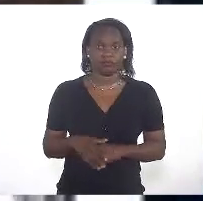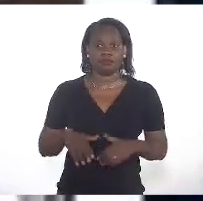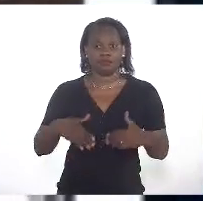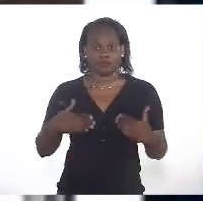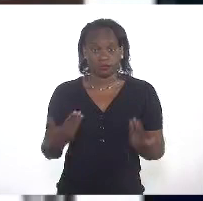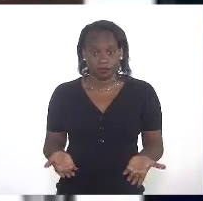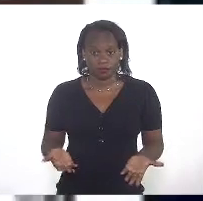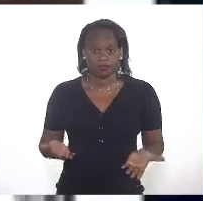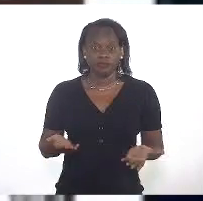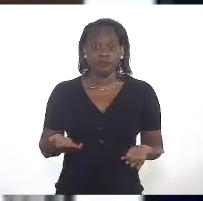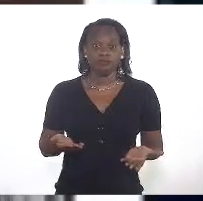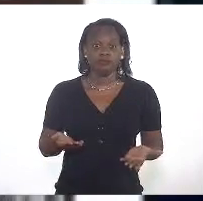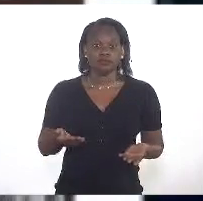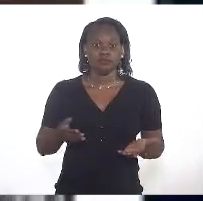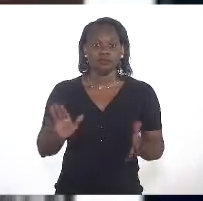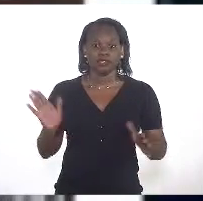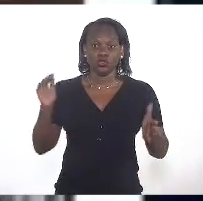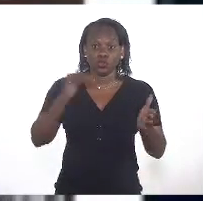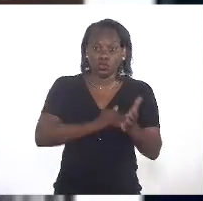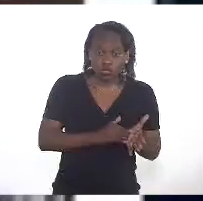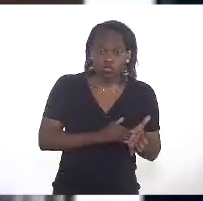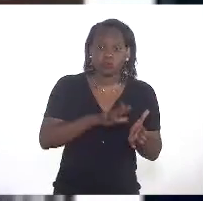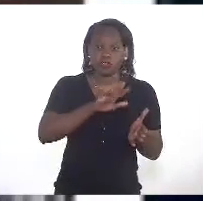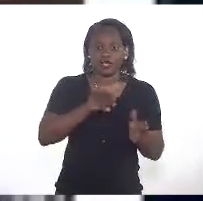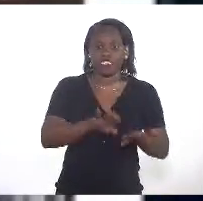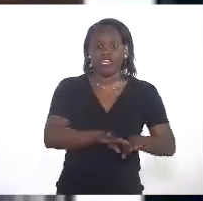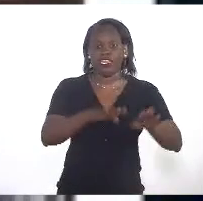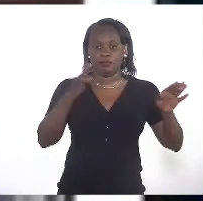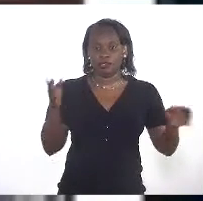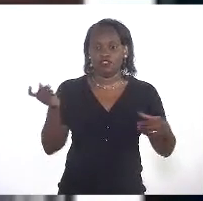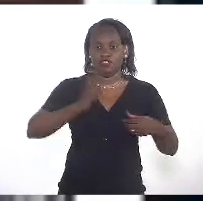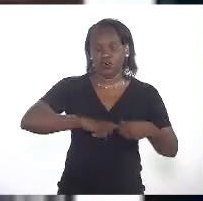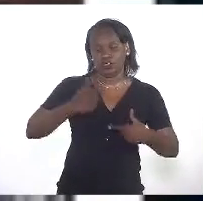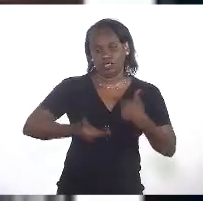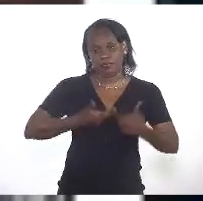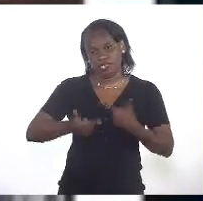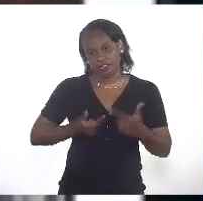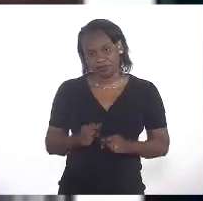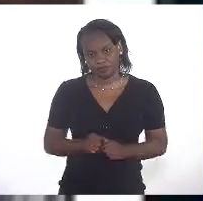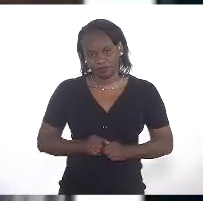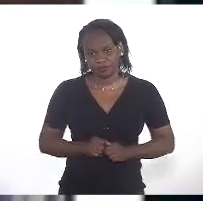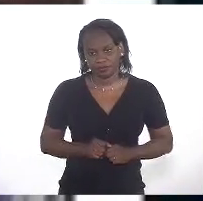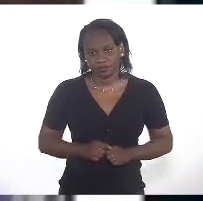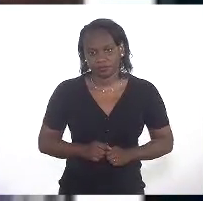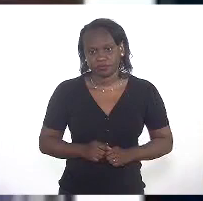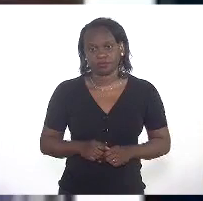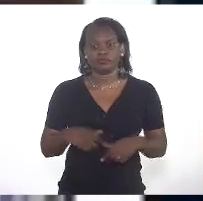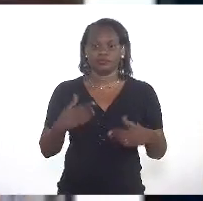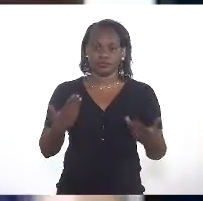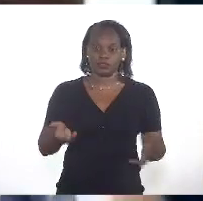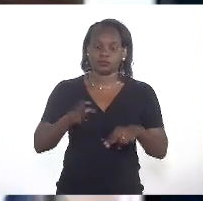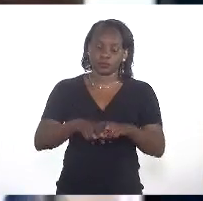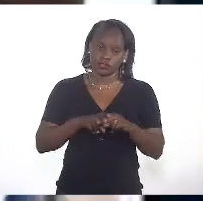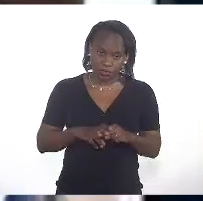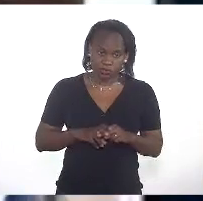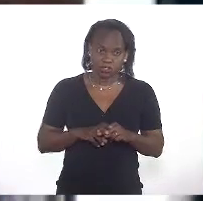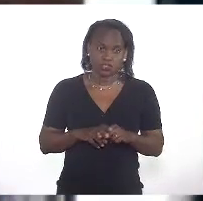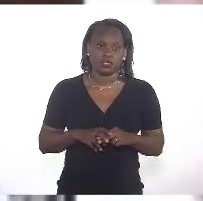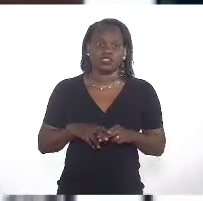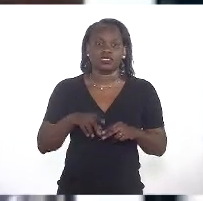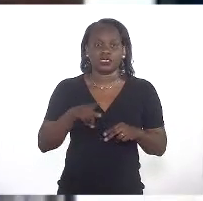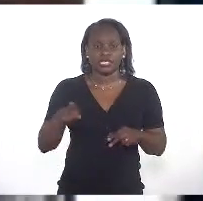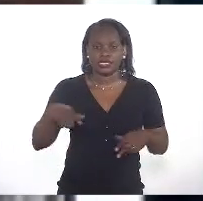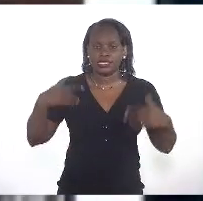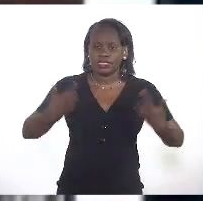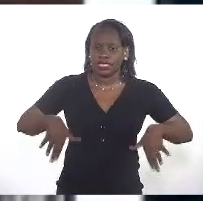e será o último a retomar suas atividades. E, por conta disto, passa